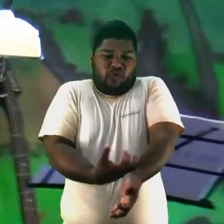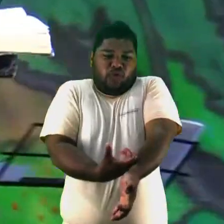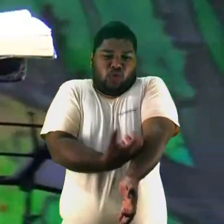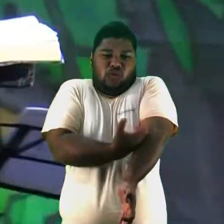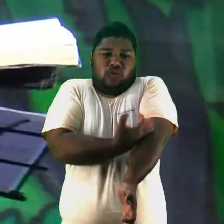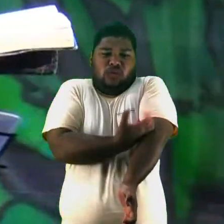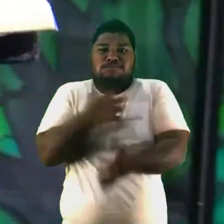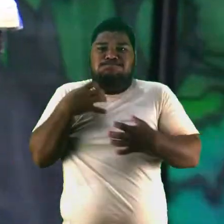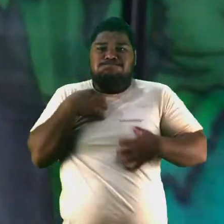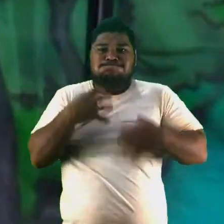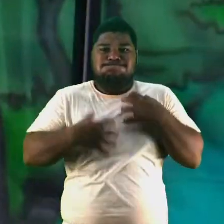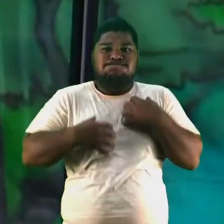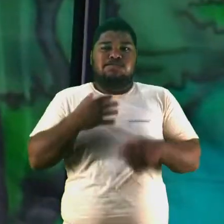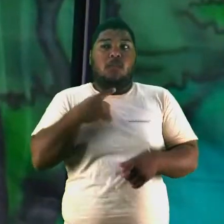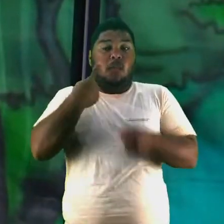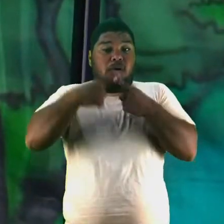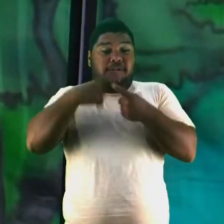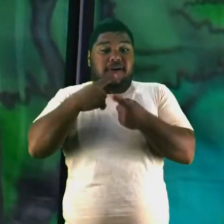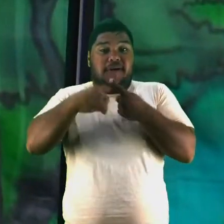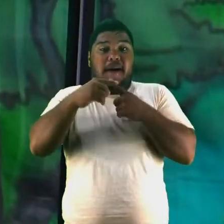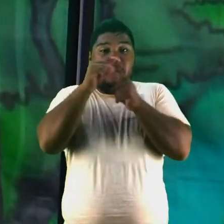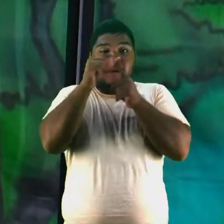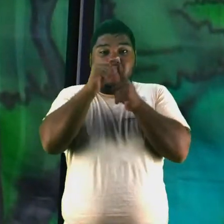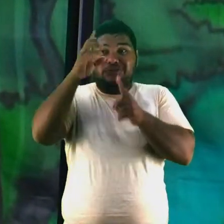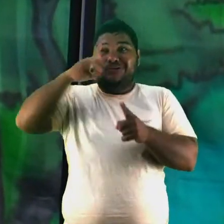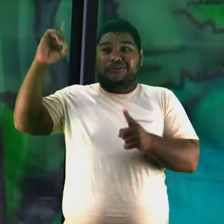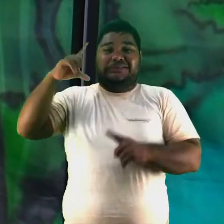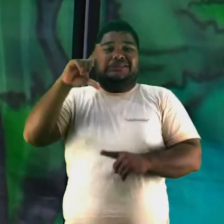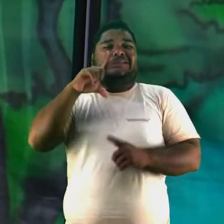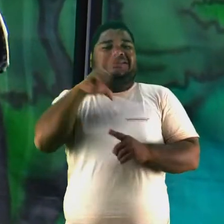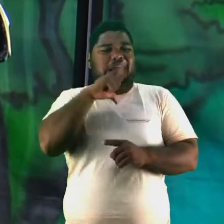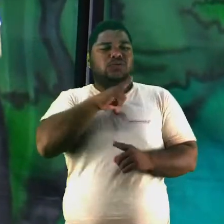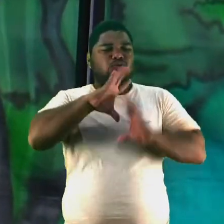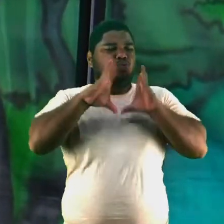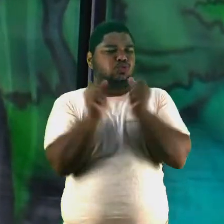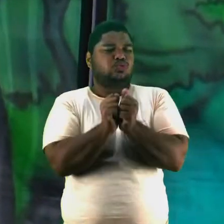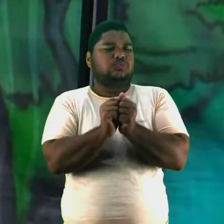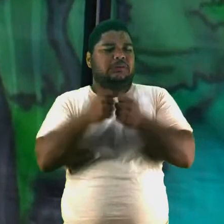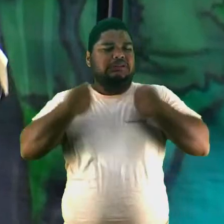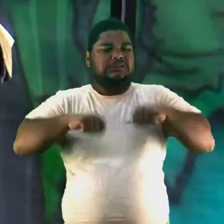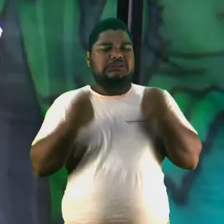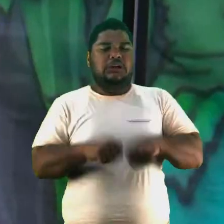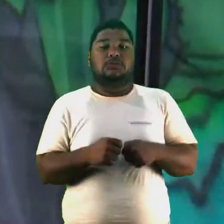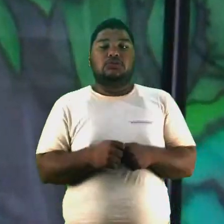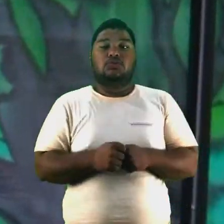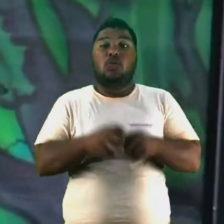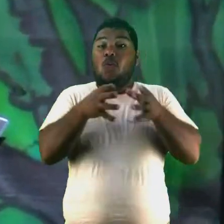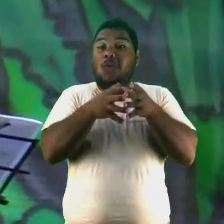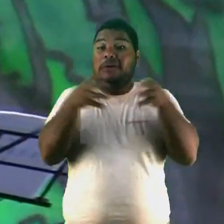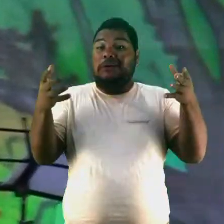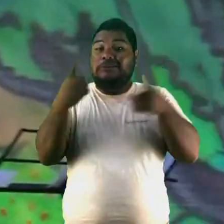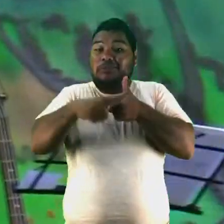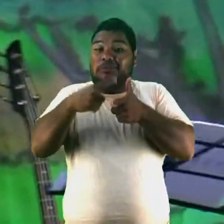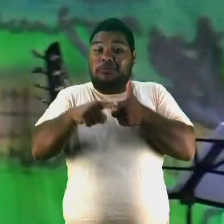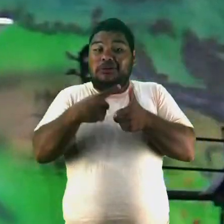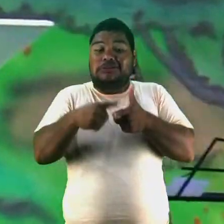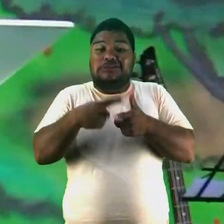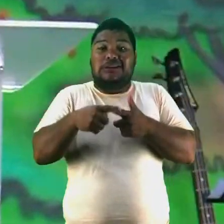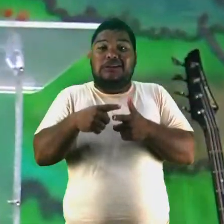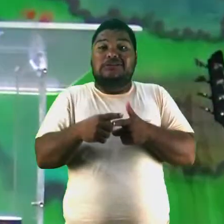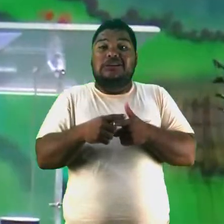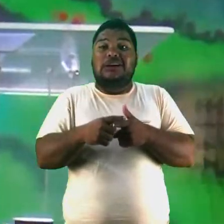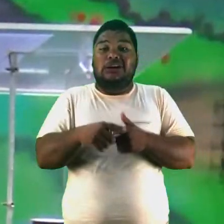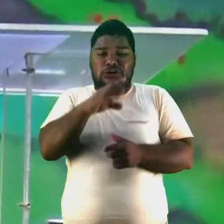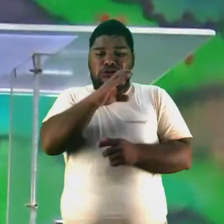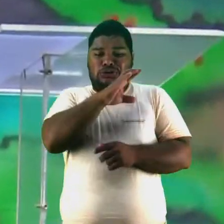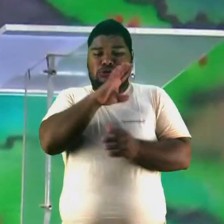ela tem tudo o que nós precisamos. O grande problema da igreja, do